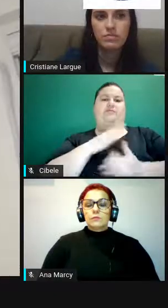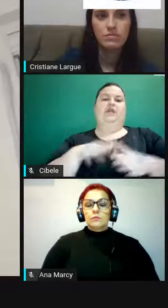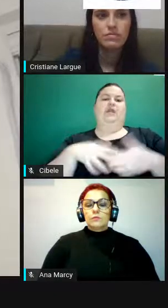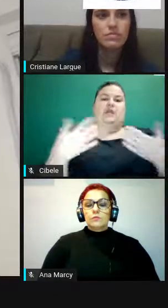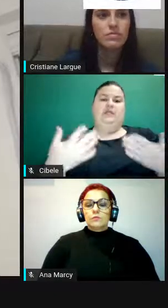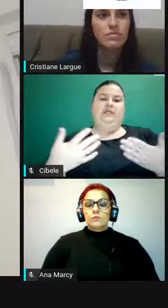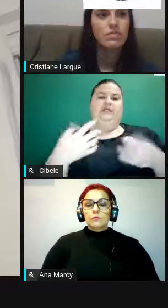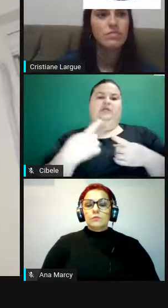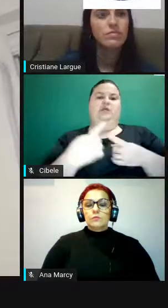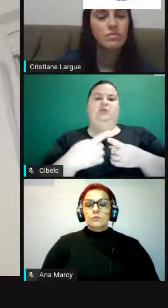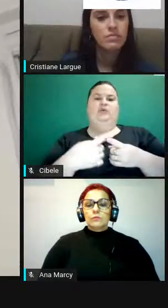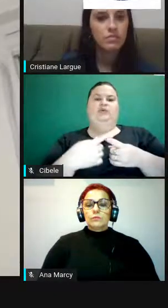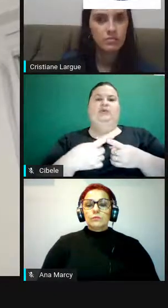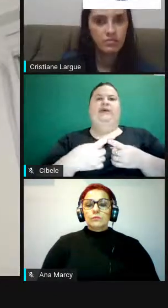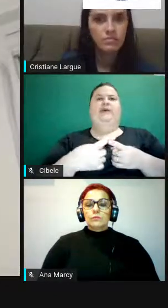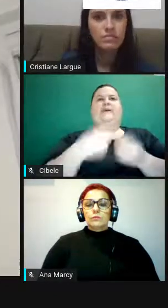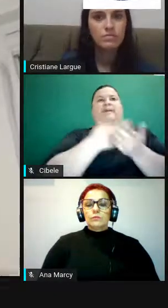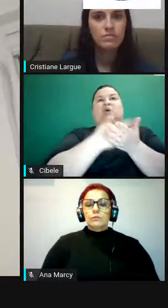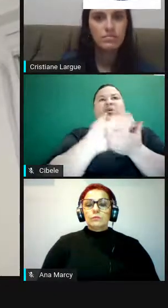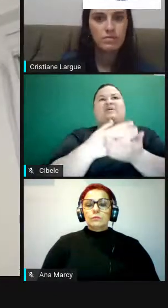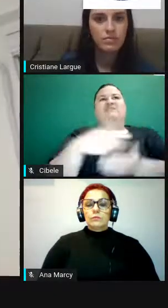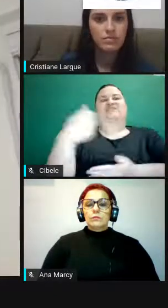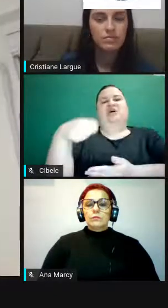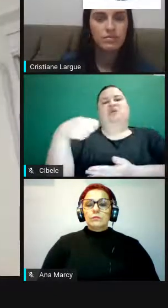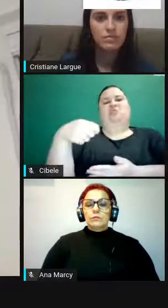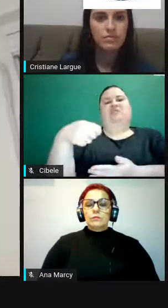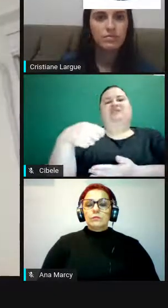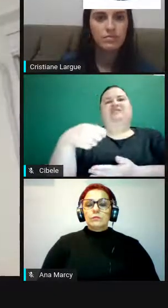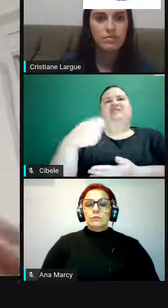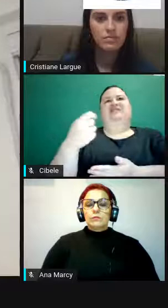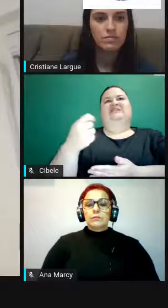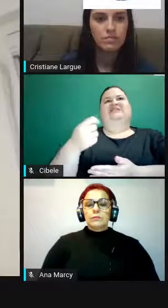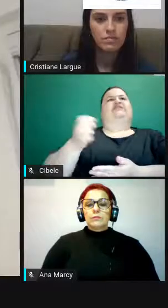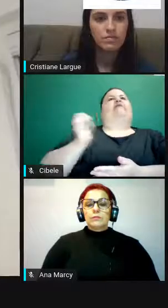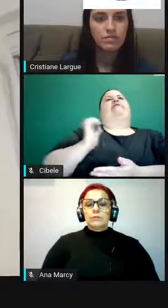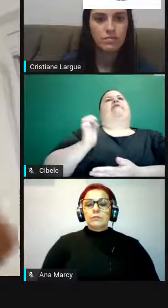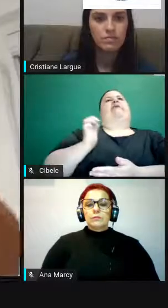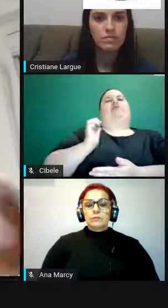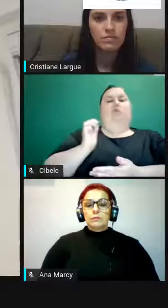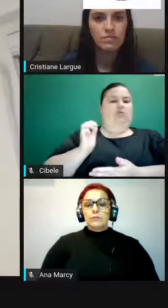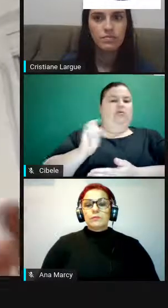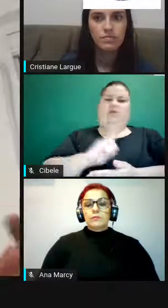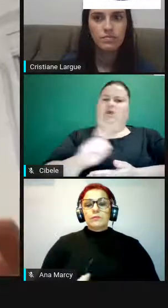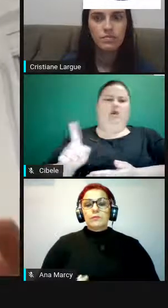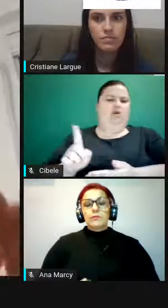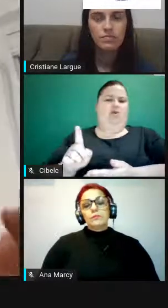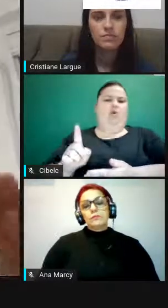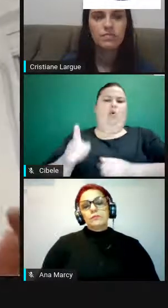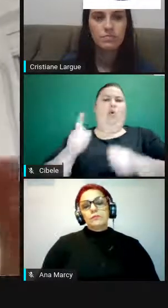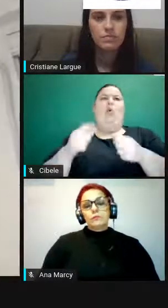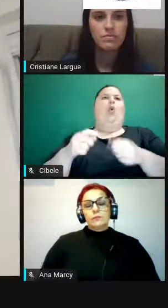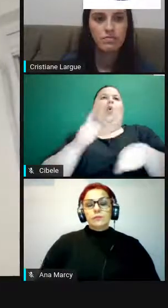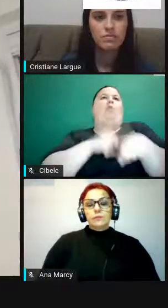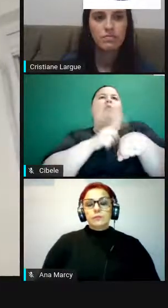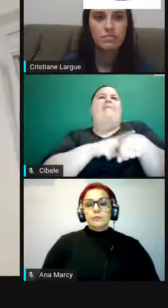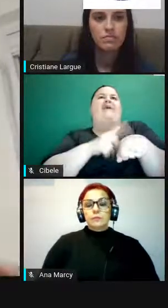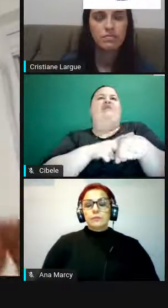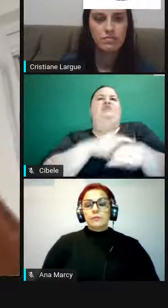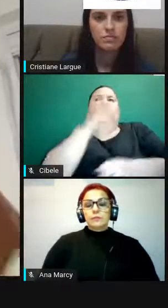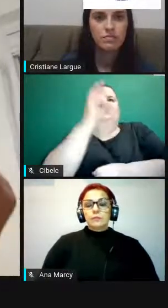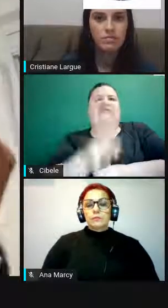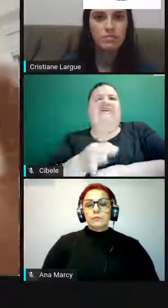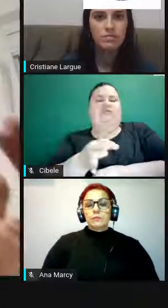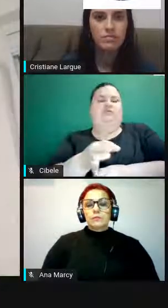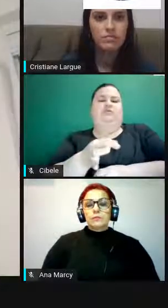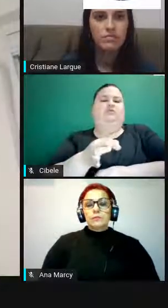para começar tu não precisa ser rico tu não precisa ter um monte de dinheiro e esperar um momento ideal porque nunca vai ter momento ideal para gente vai começar